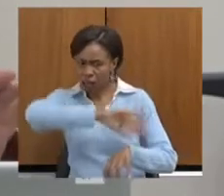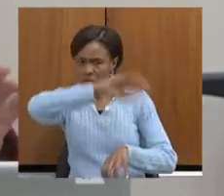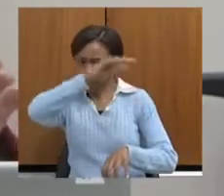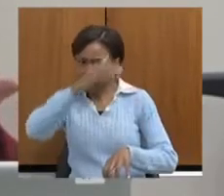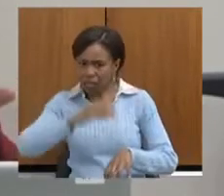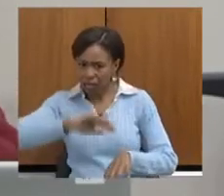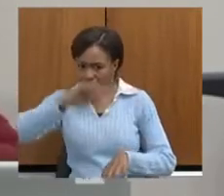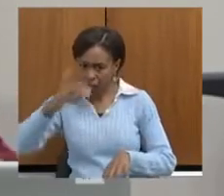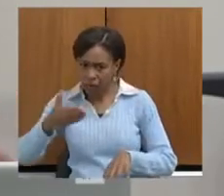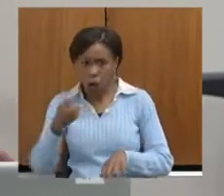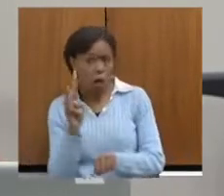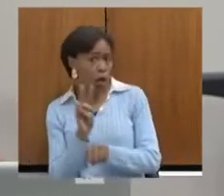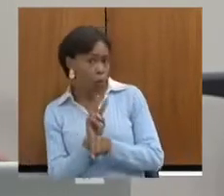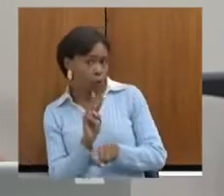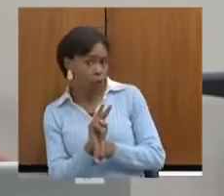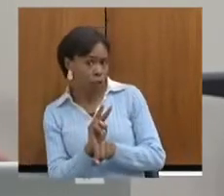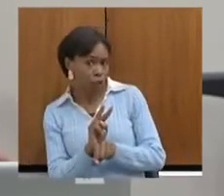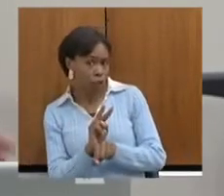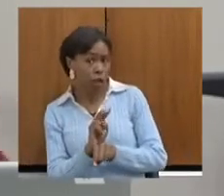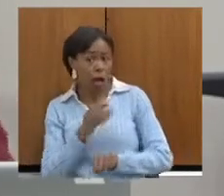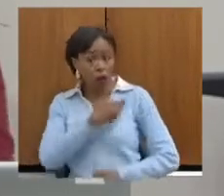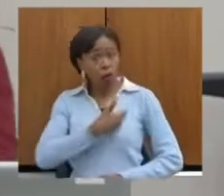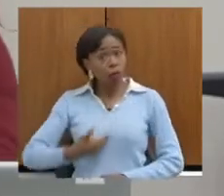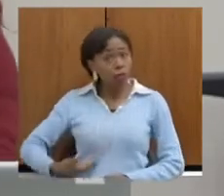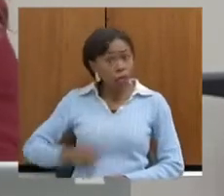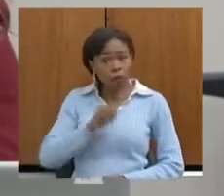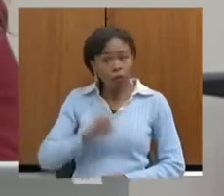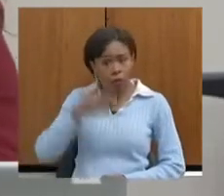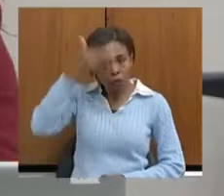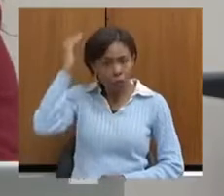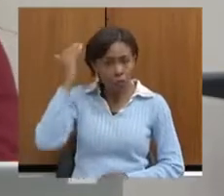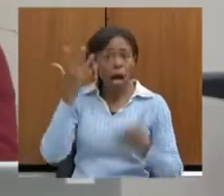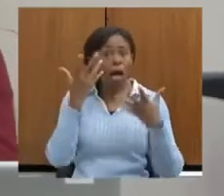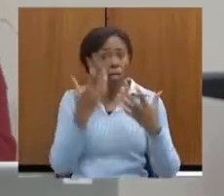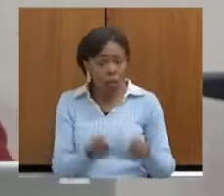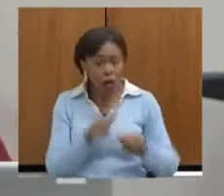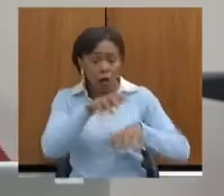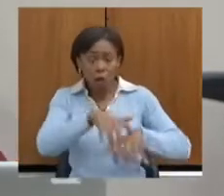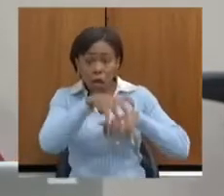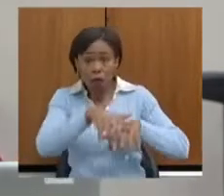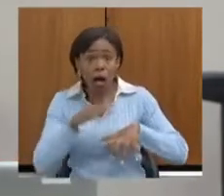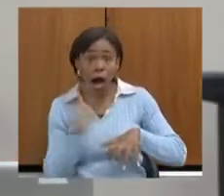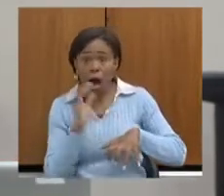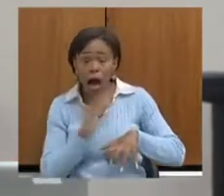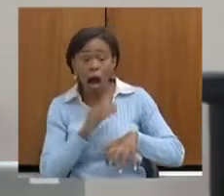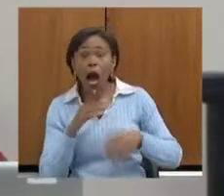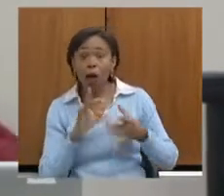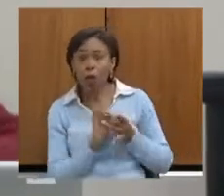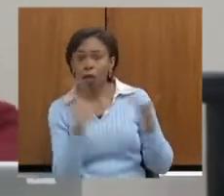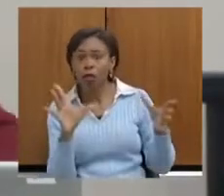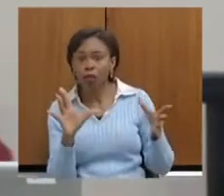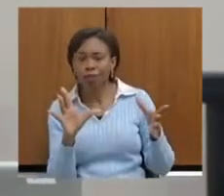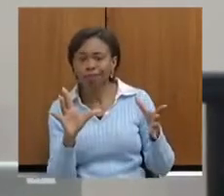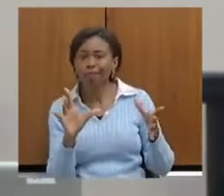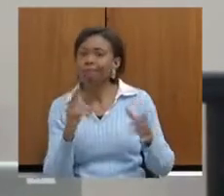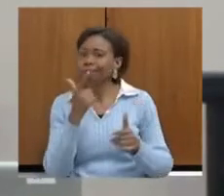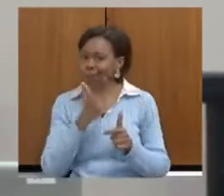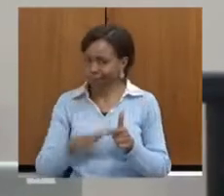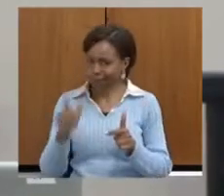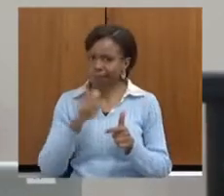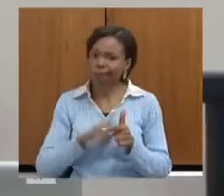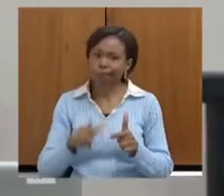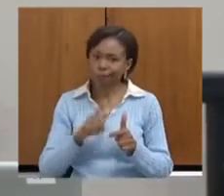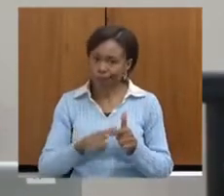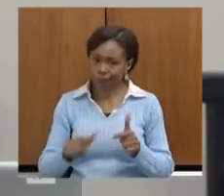governo Zema acelerou a mineração e não há proteção esse tá sendo o nosso problema não é porque o